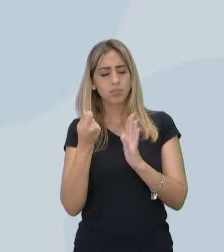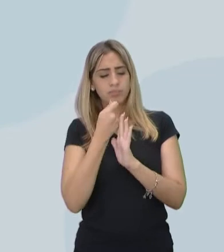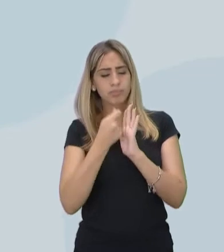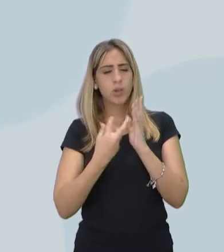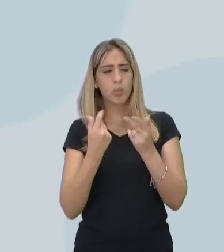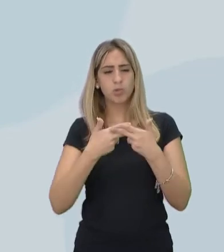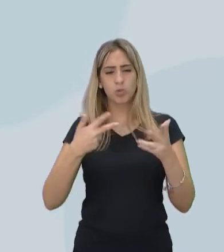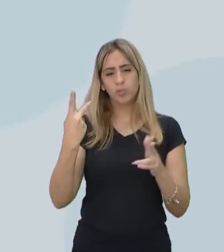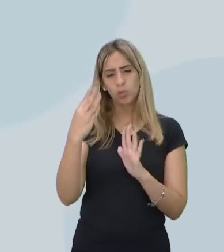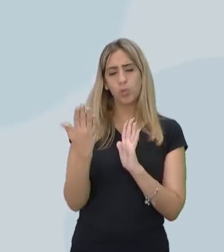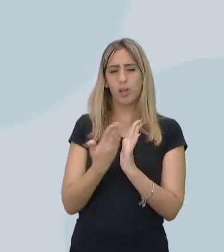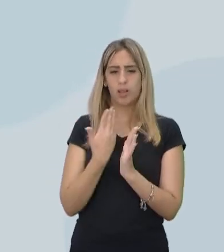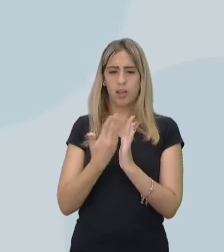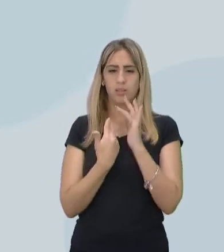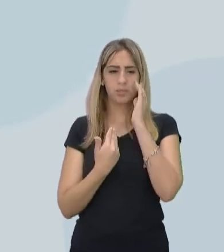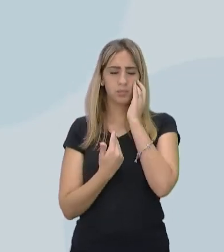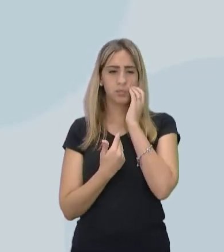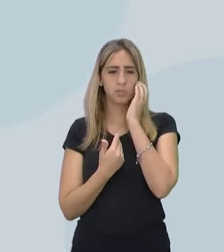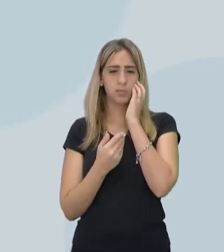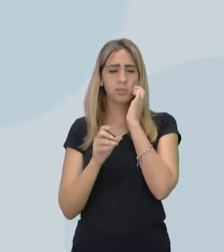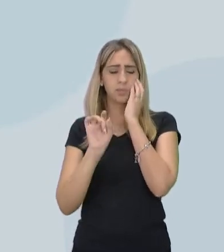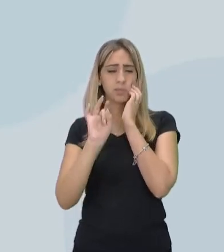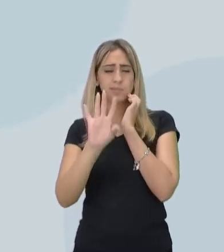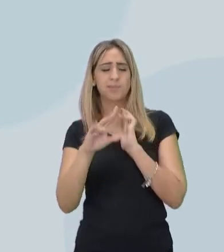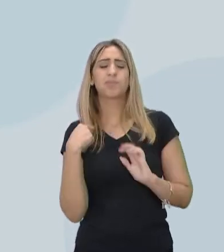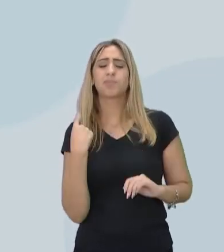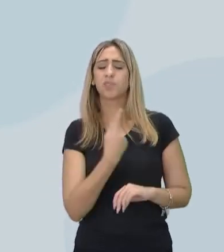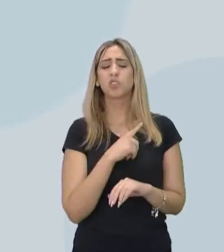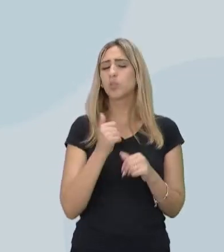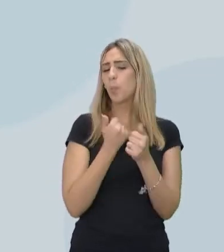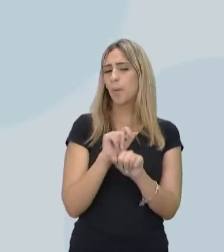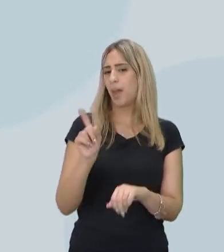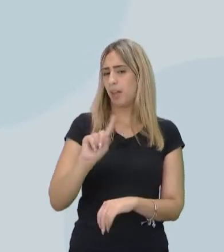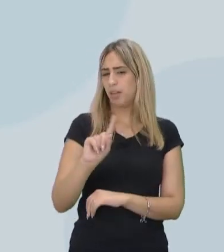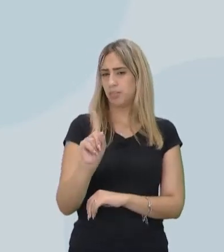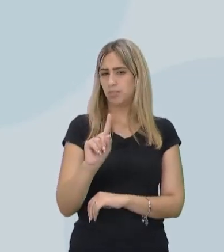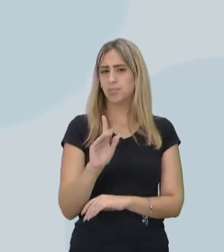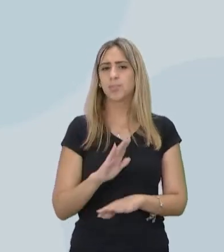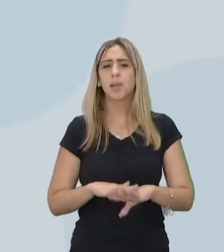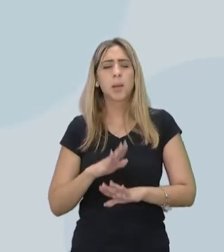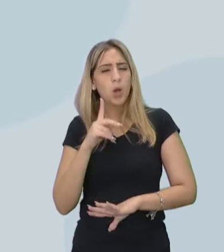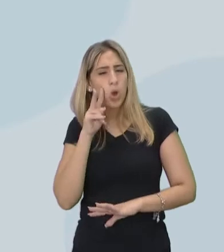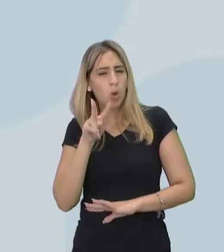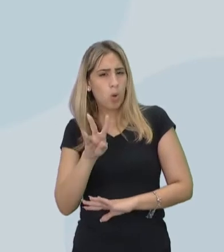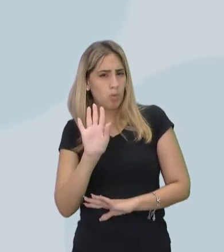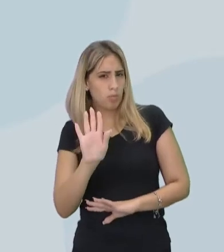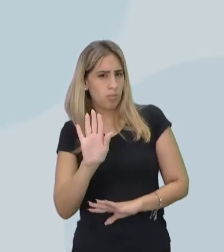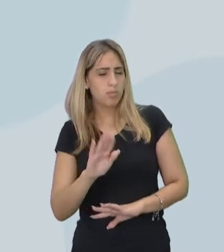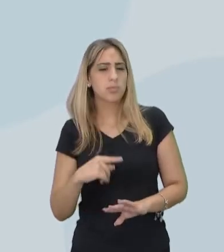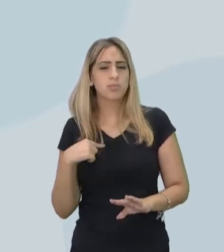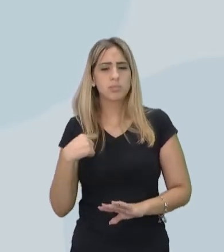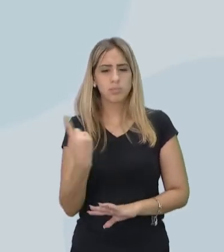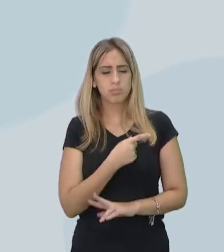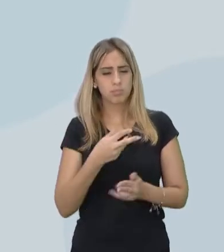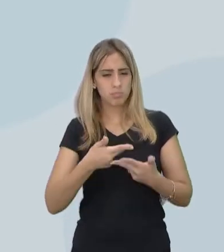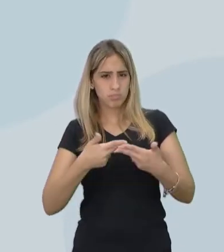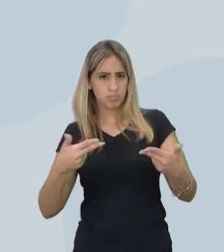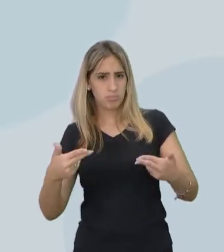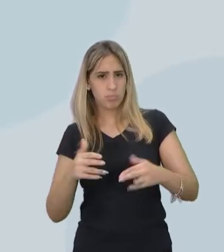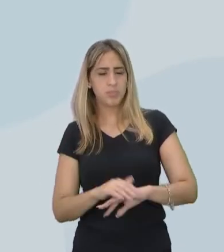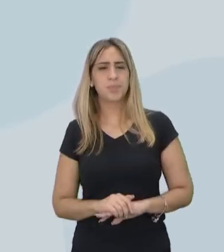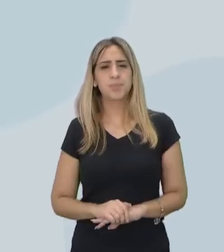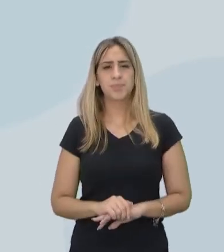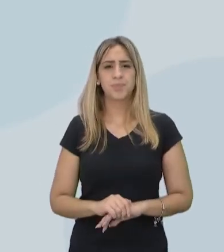monte de coisa no seu caderno aí. Isso é muito bacana. Só que aí a gente não para por aqui. Certo. Porque olha só, dessas coisas